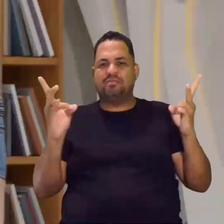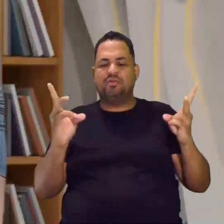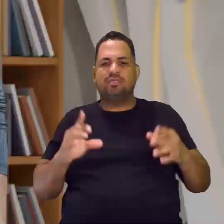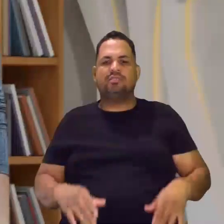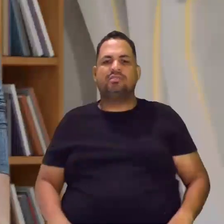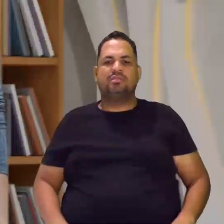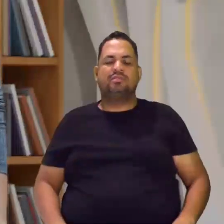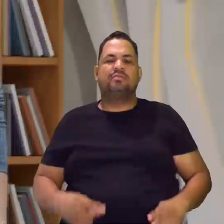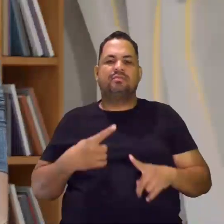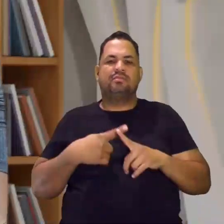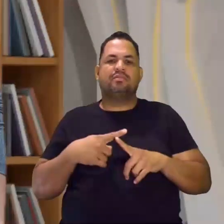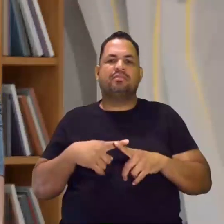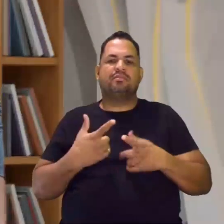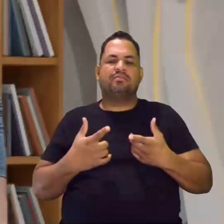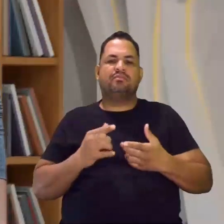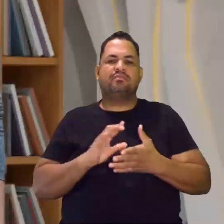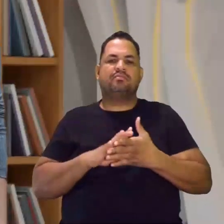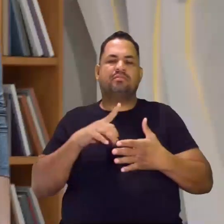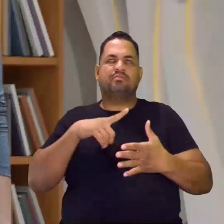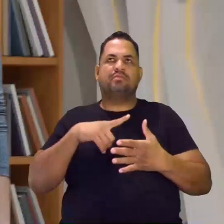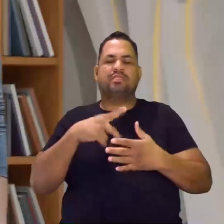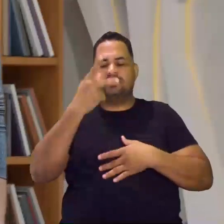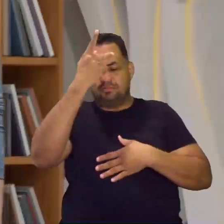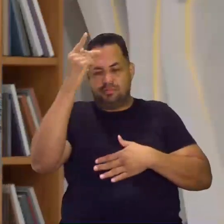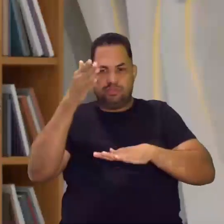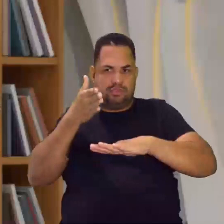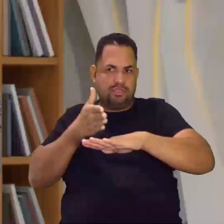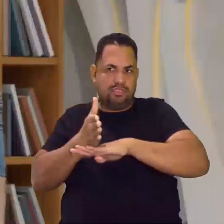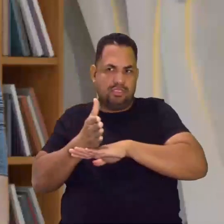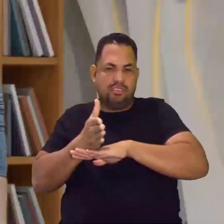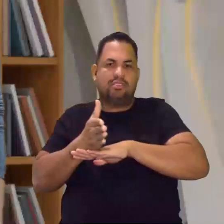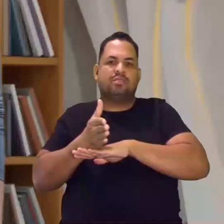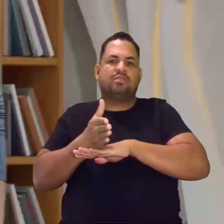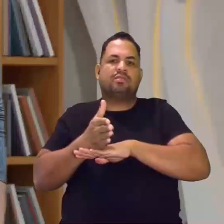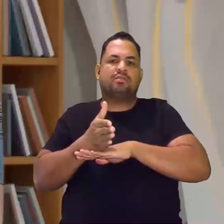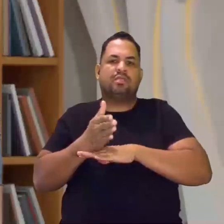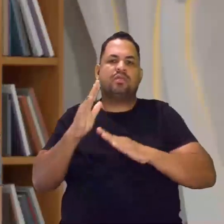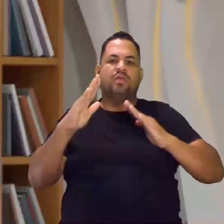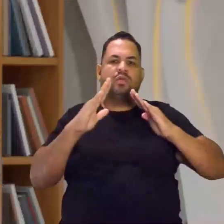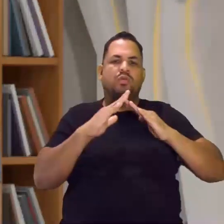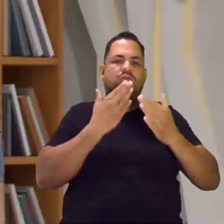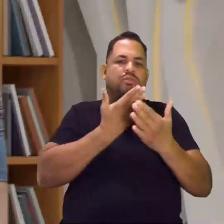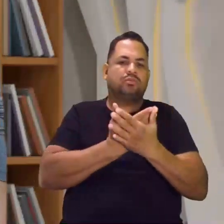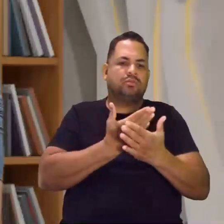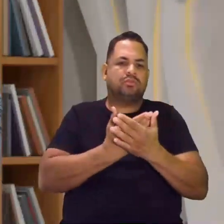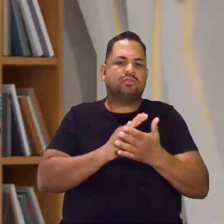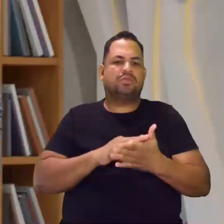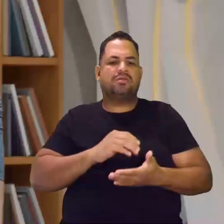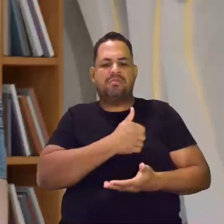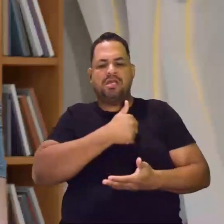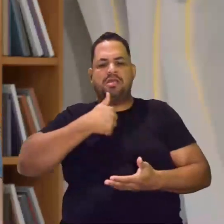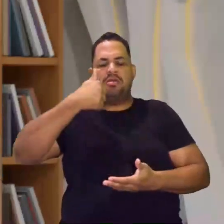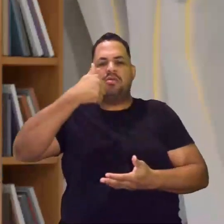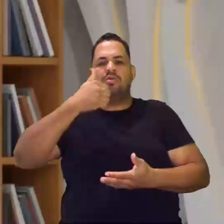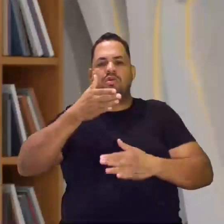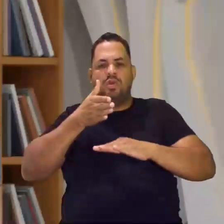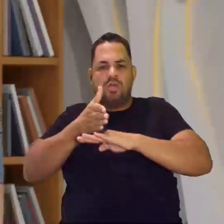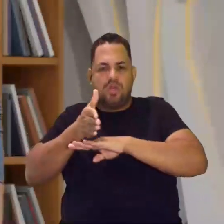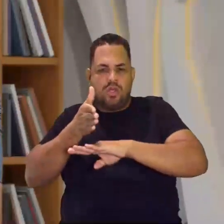maioria das pessoas que têm acesso ali a uma escolaridade mais alta,